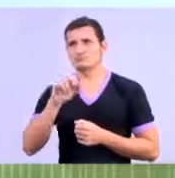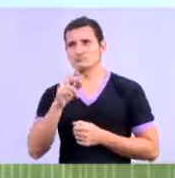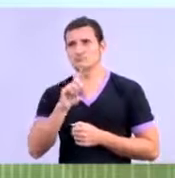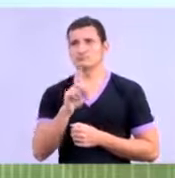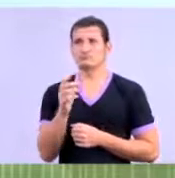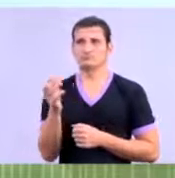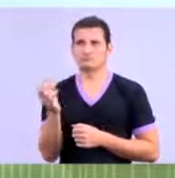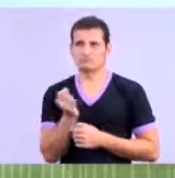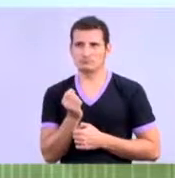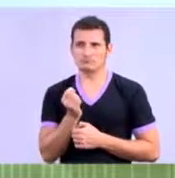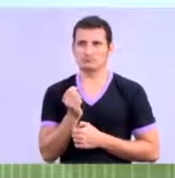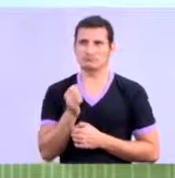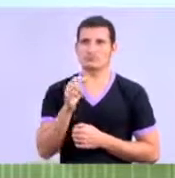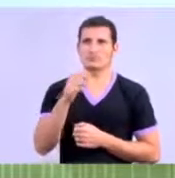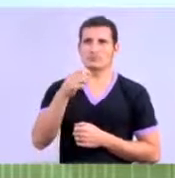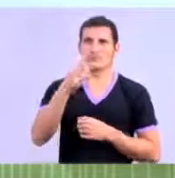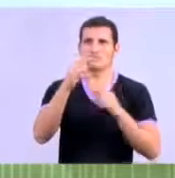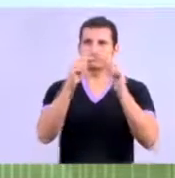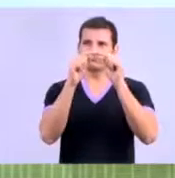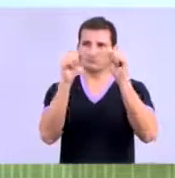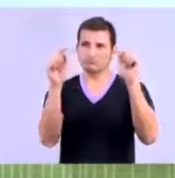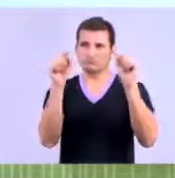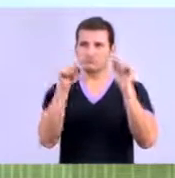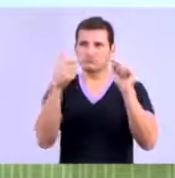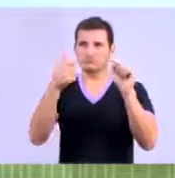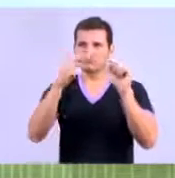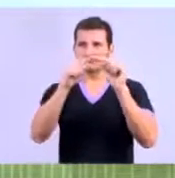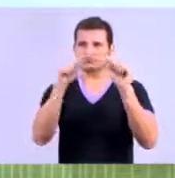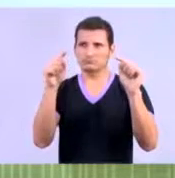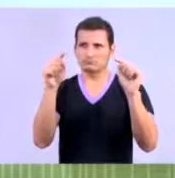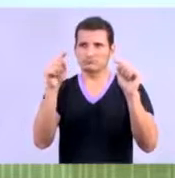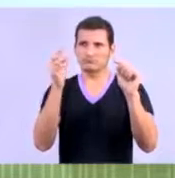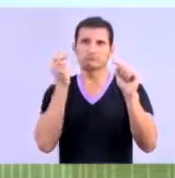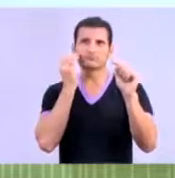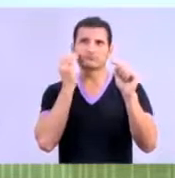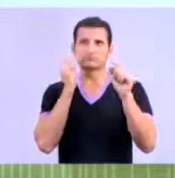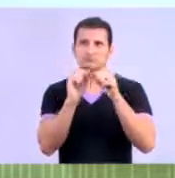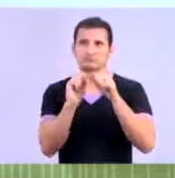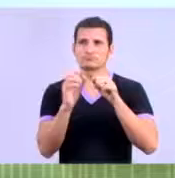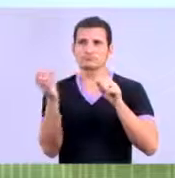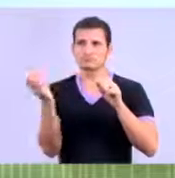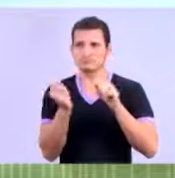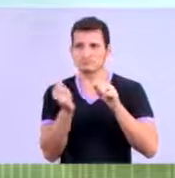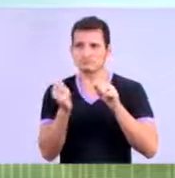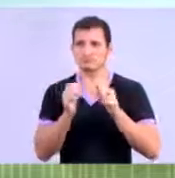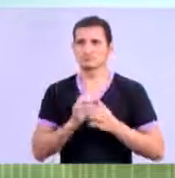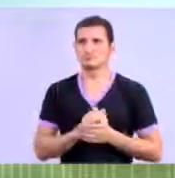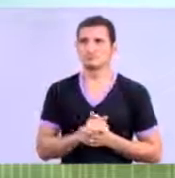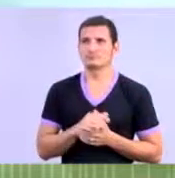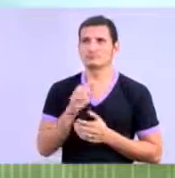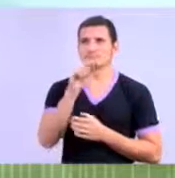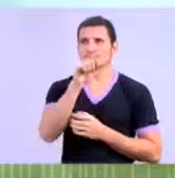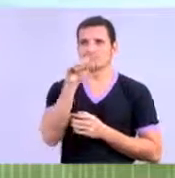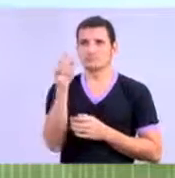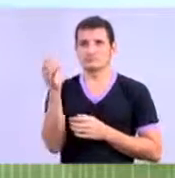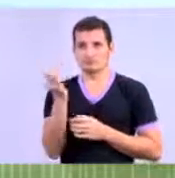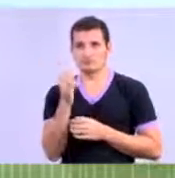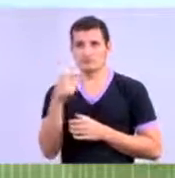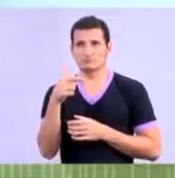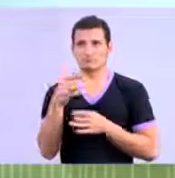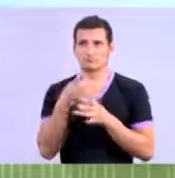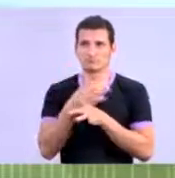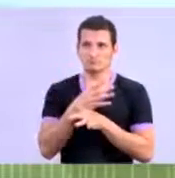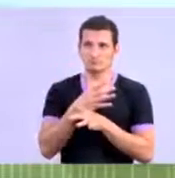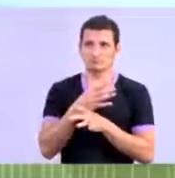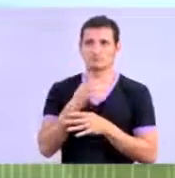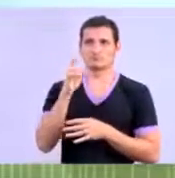primeira linha do programa, eu vou tentar ainda fazer o saque. Então, na primeira linha do programa, eu falo, olha, o saque ainda não foi completado. Então, o saque